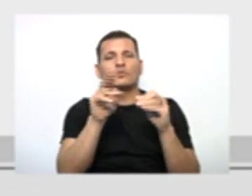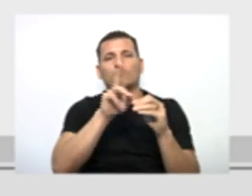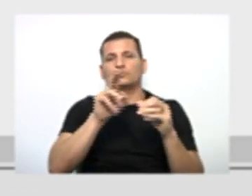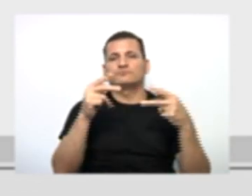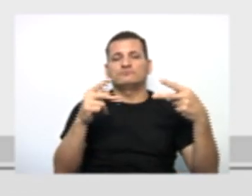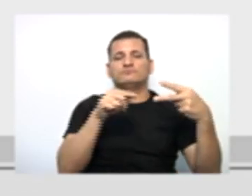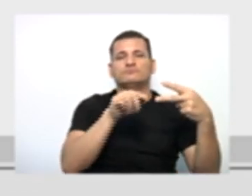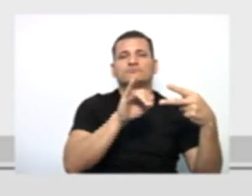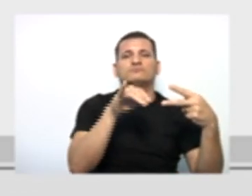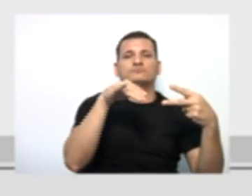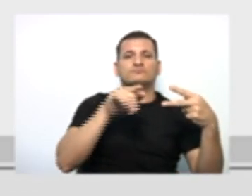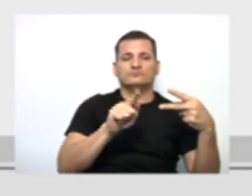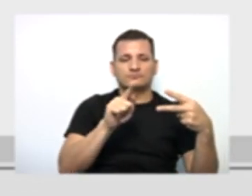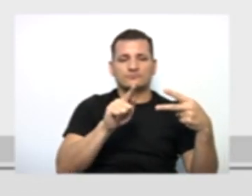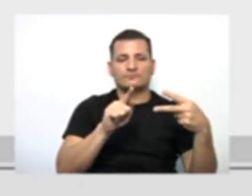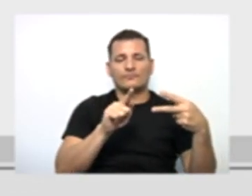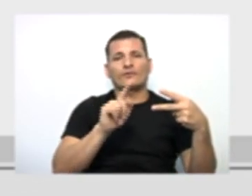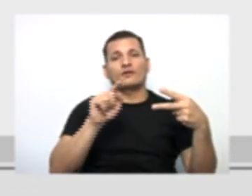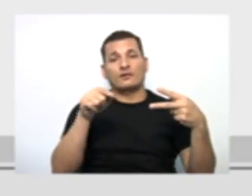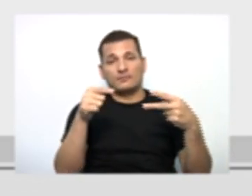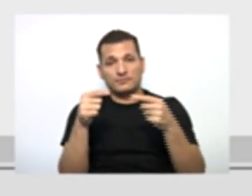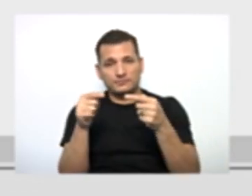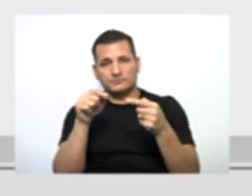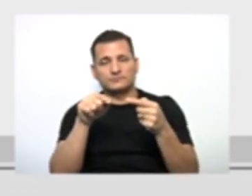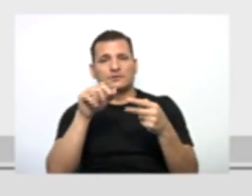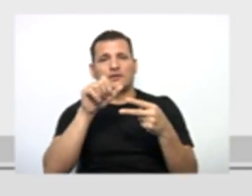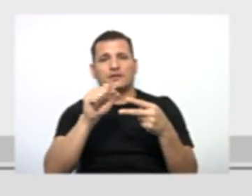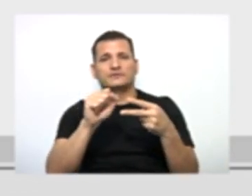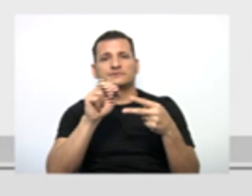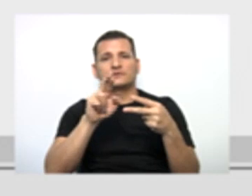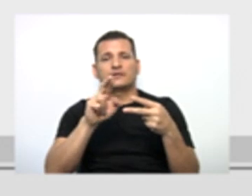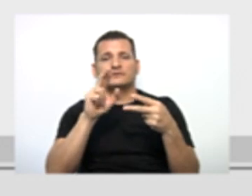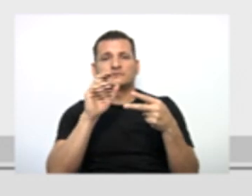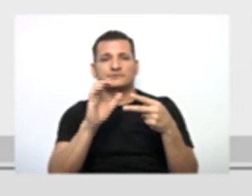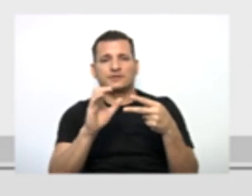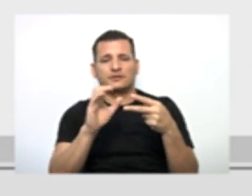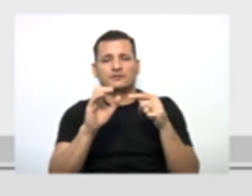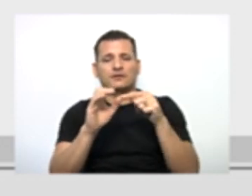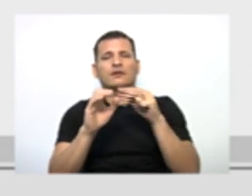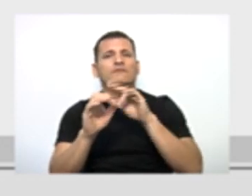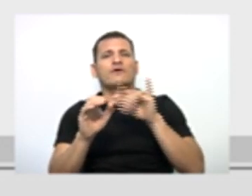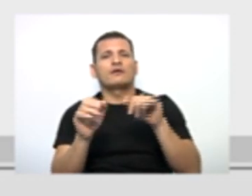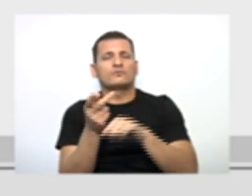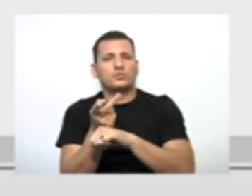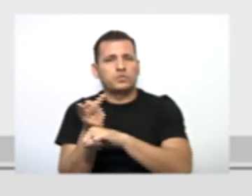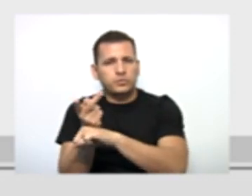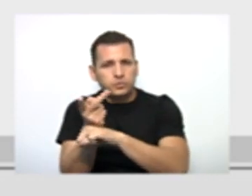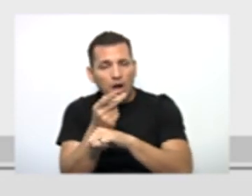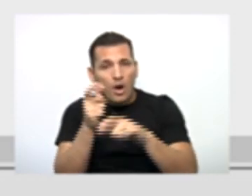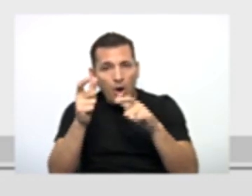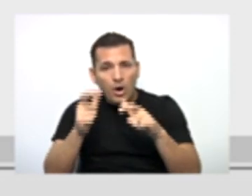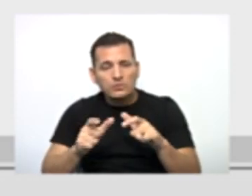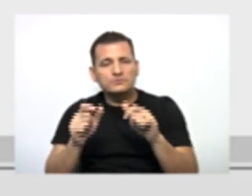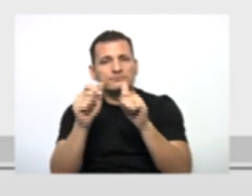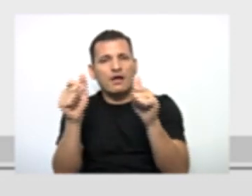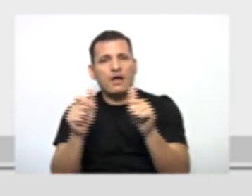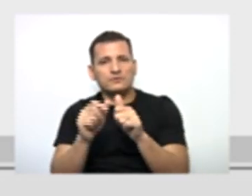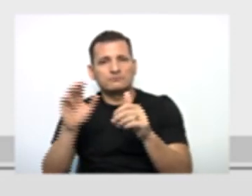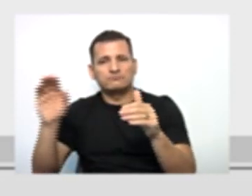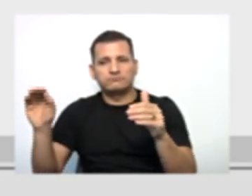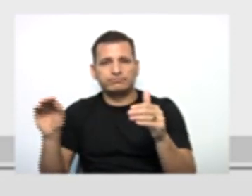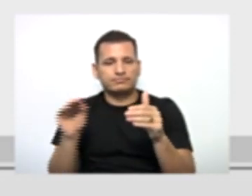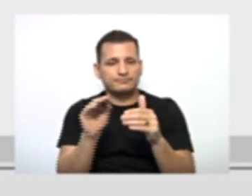IMG. Depois, tem que usar o SRC, que é de Search. Ele vai procurar a minha imagem.